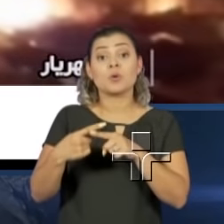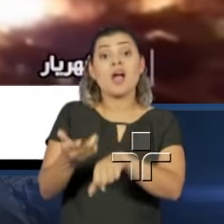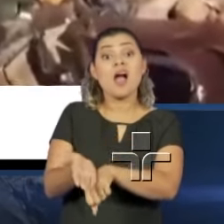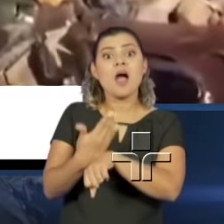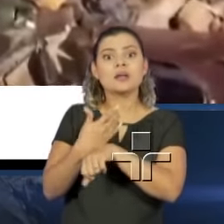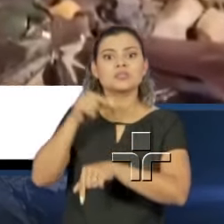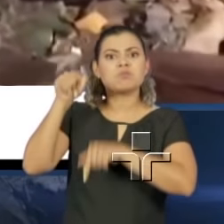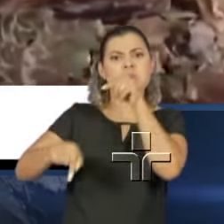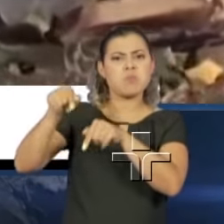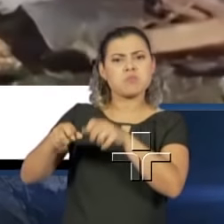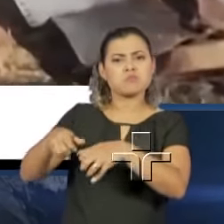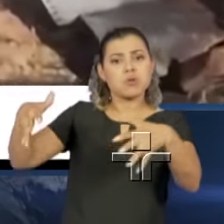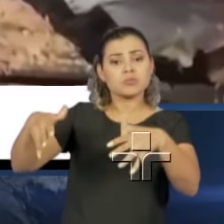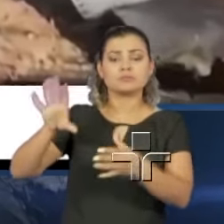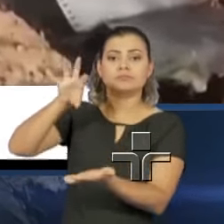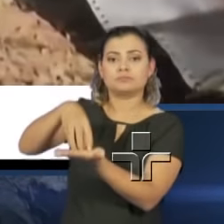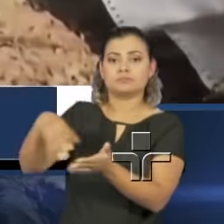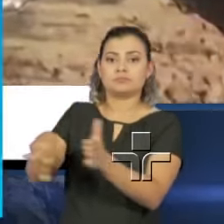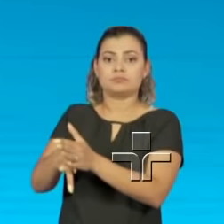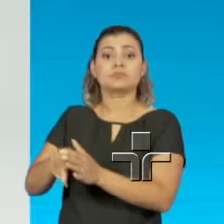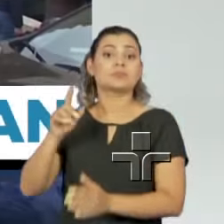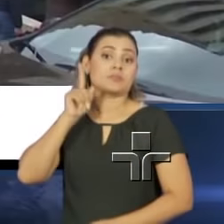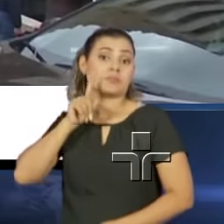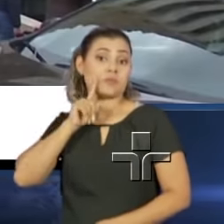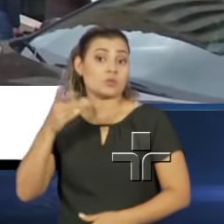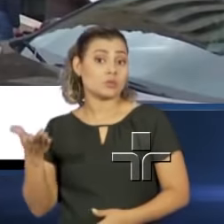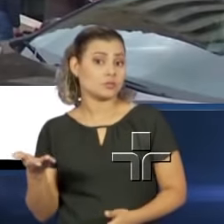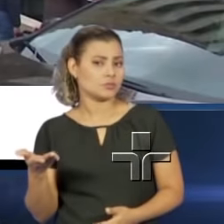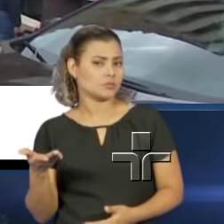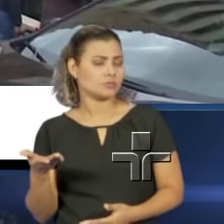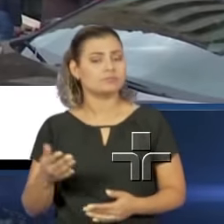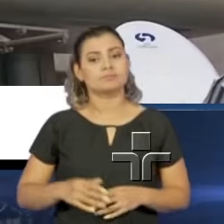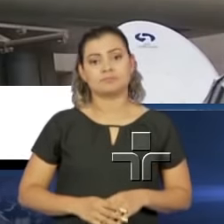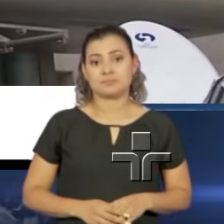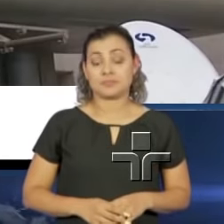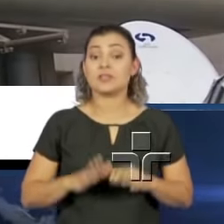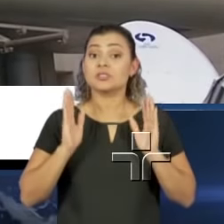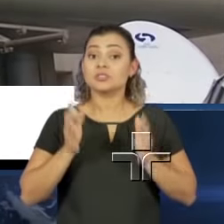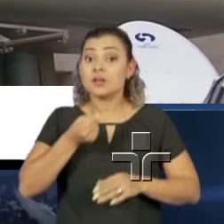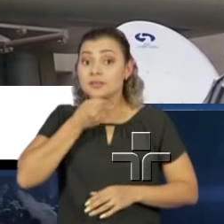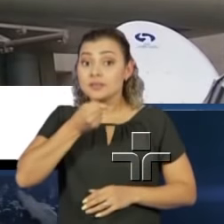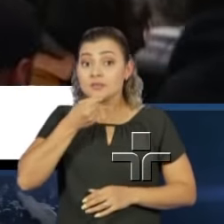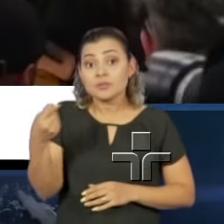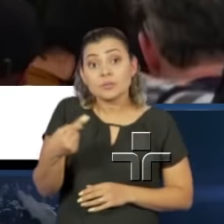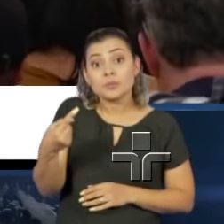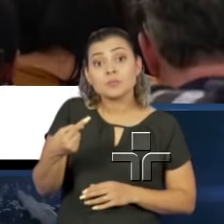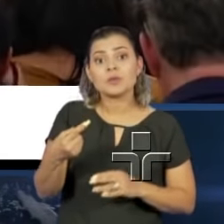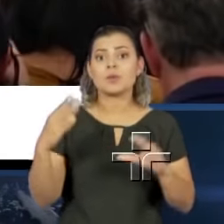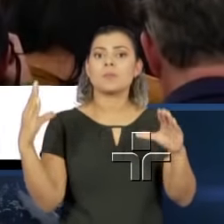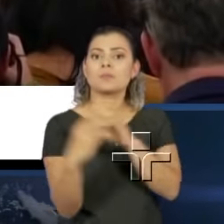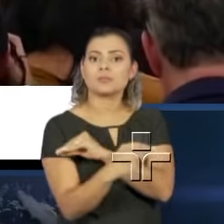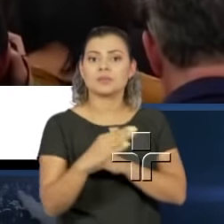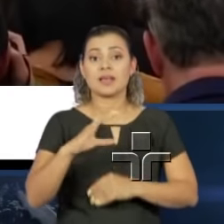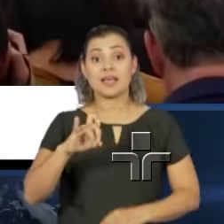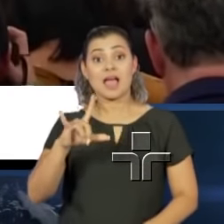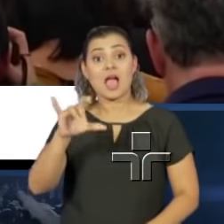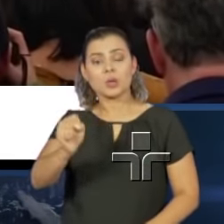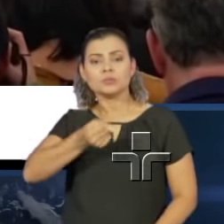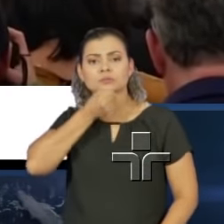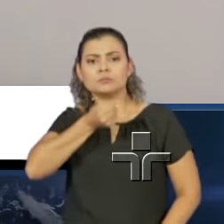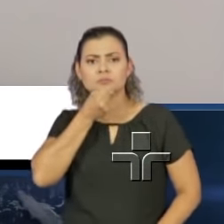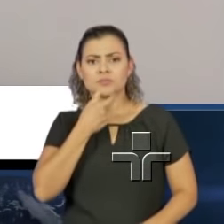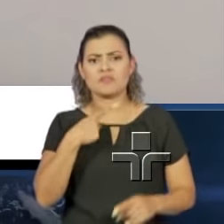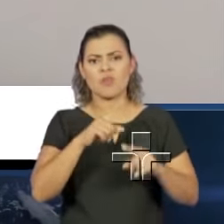país persa contra bases americanas. Em primeira entrevista após fuga, Carlos Ghosn diz ser vítima